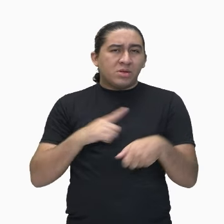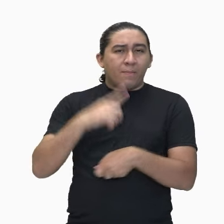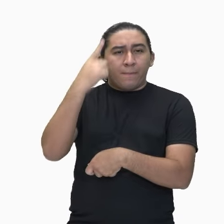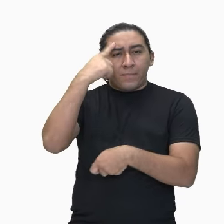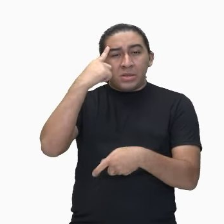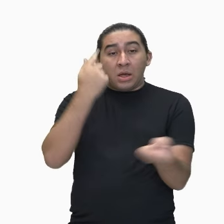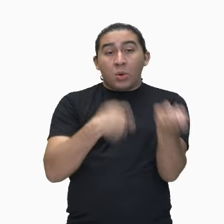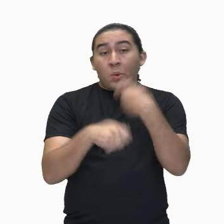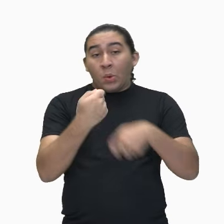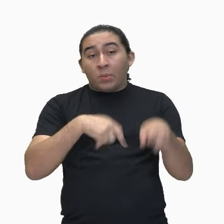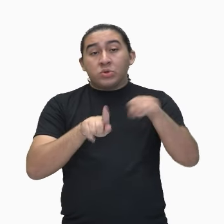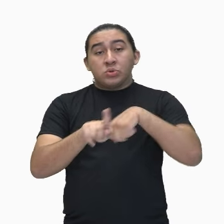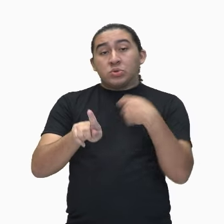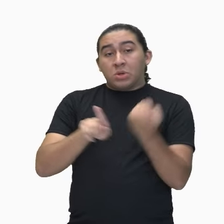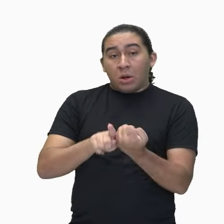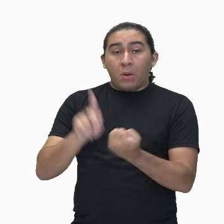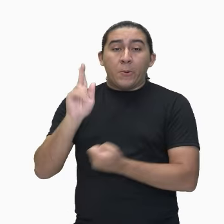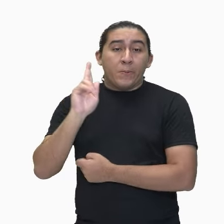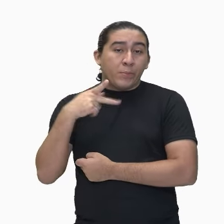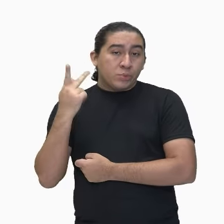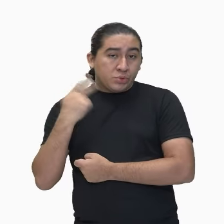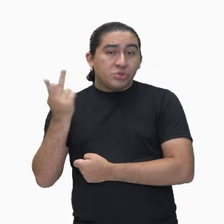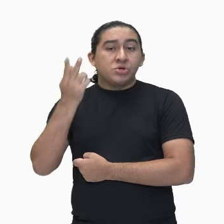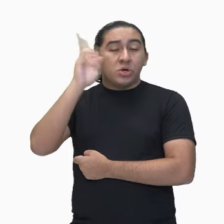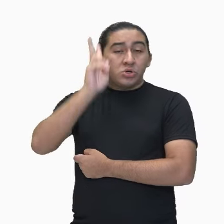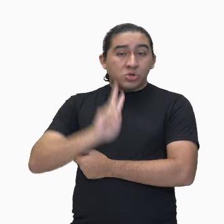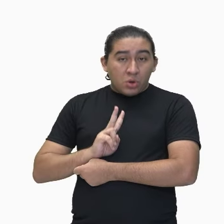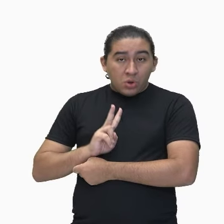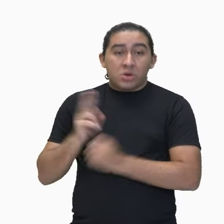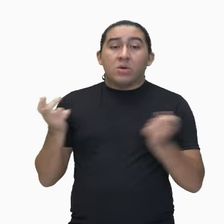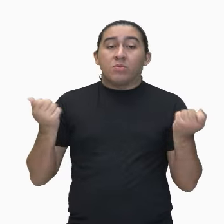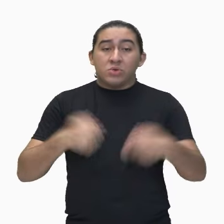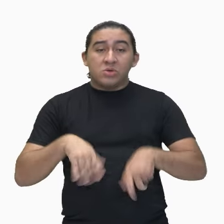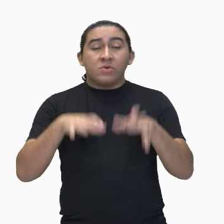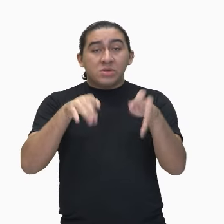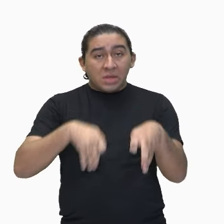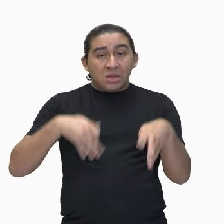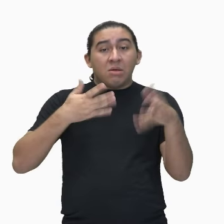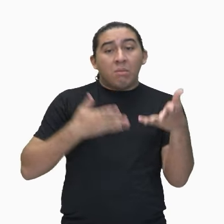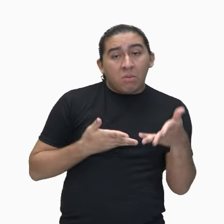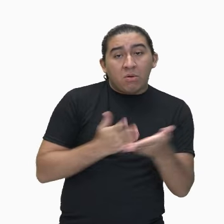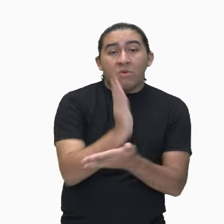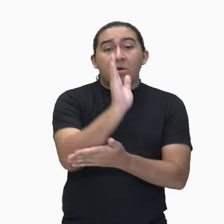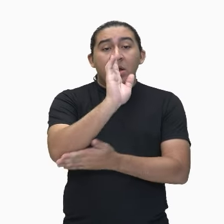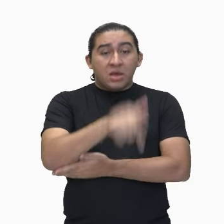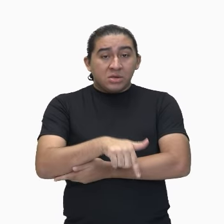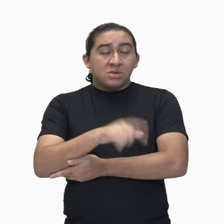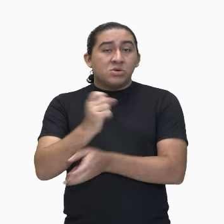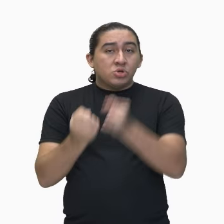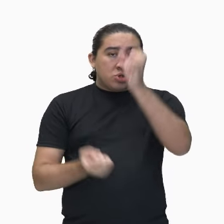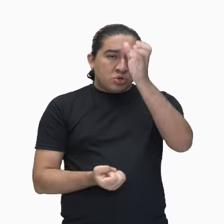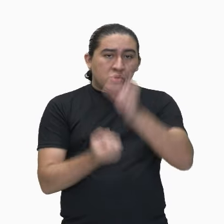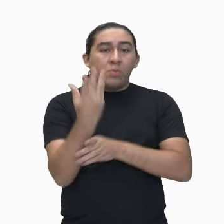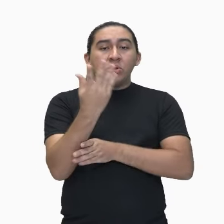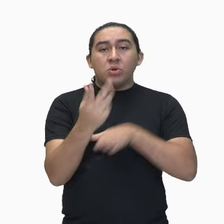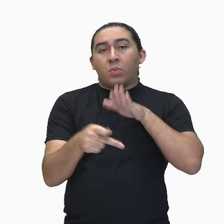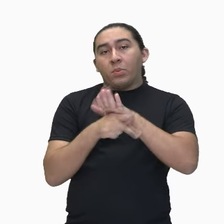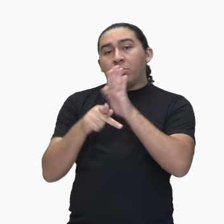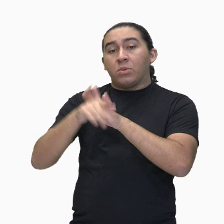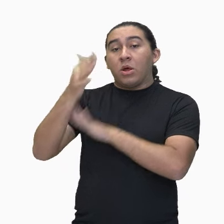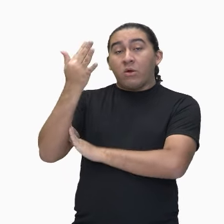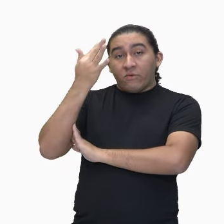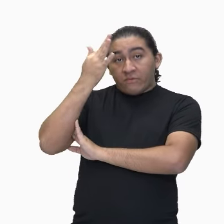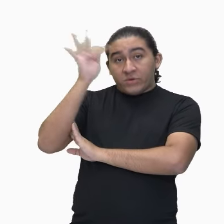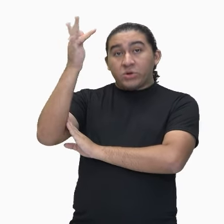condições econômicas, sociais, políticas e históricas que permitiram o